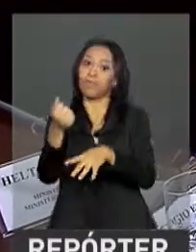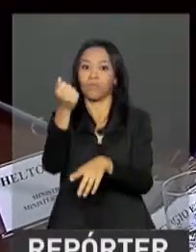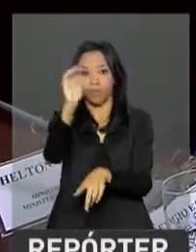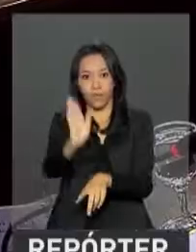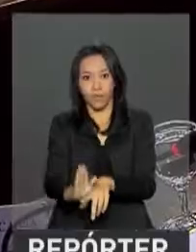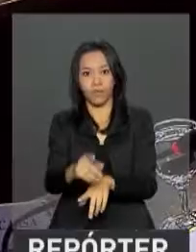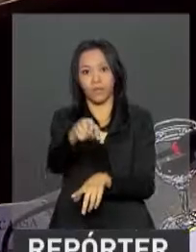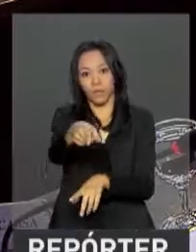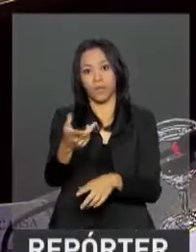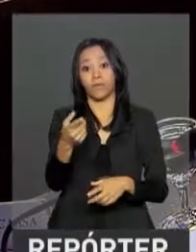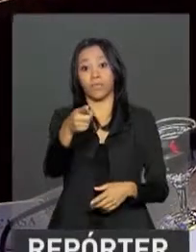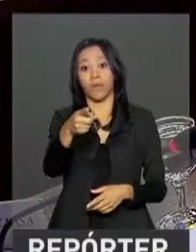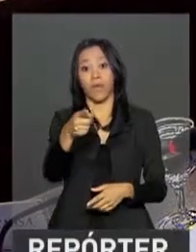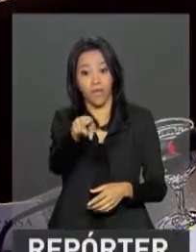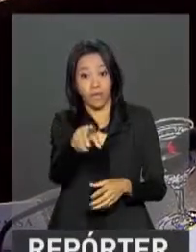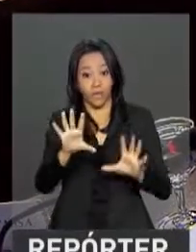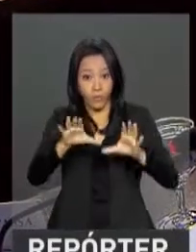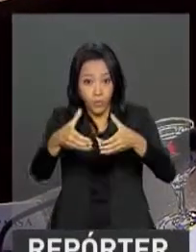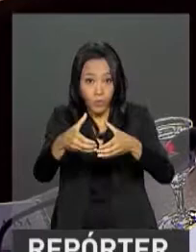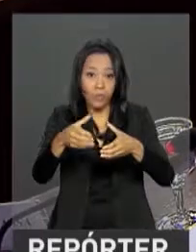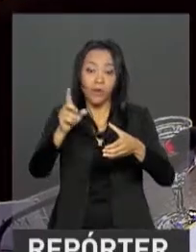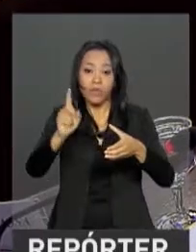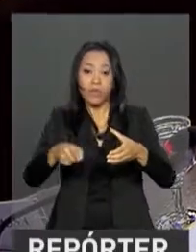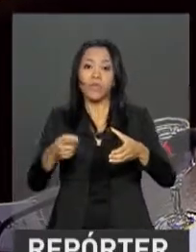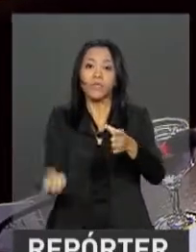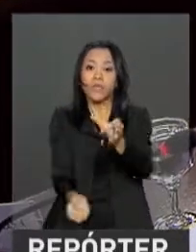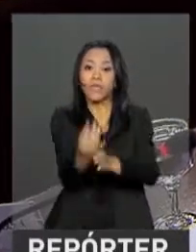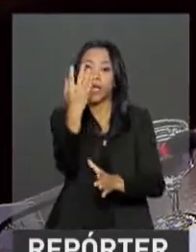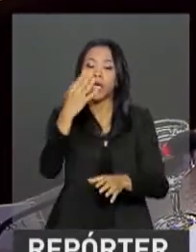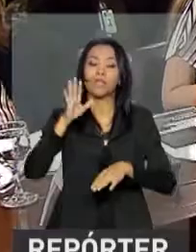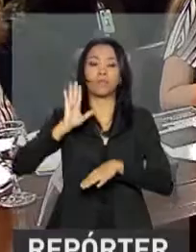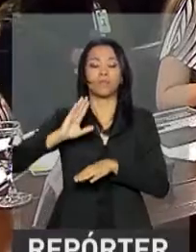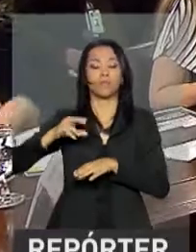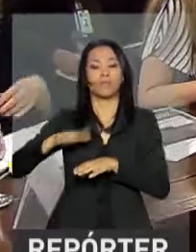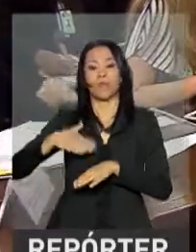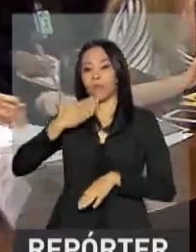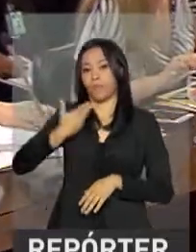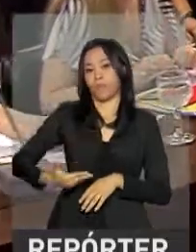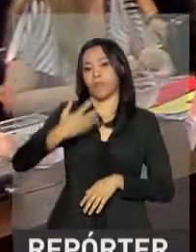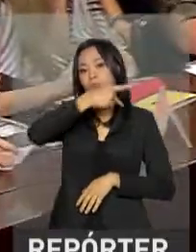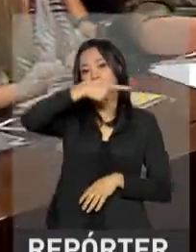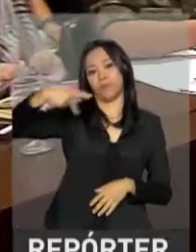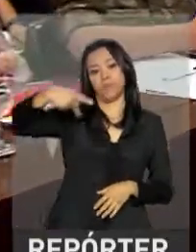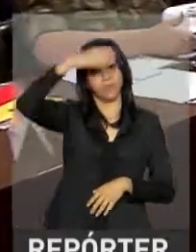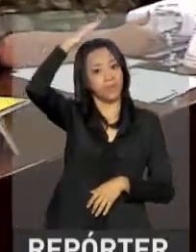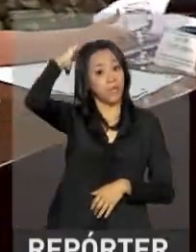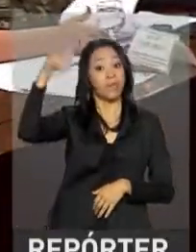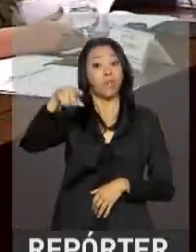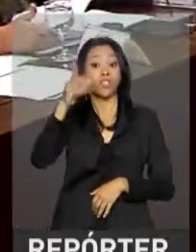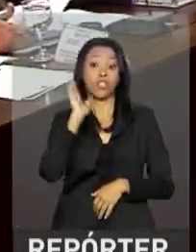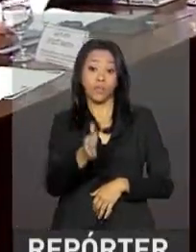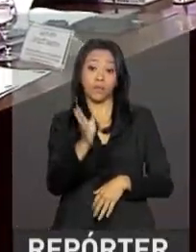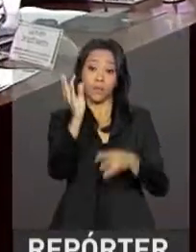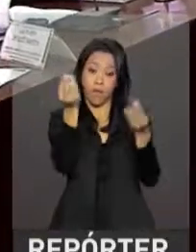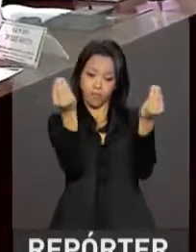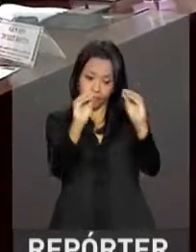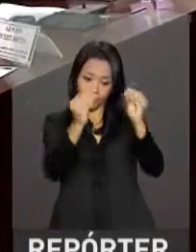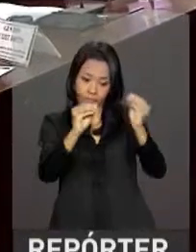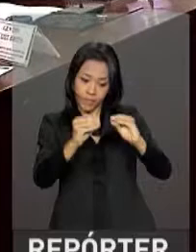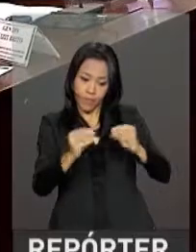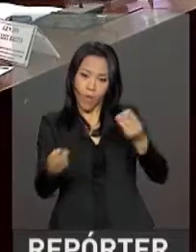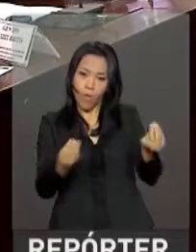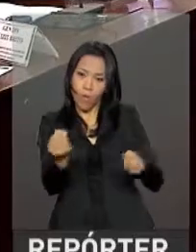vizinho. O comitê, criado por determinação do presidente Michel Temer, definiu as ações iniciais de assistência